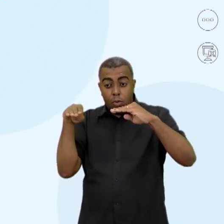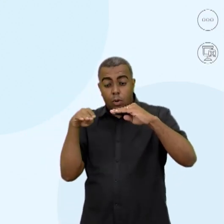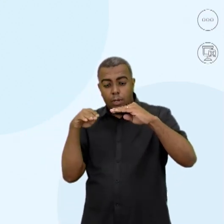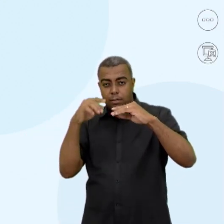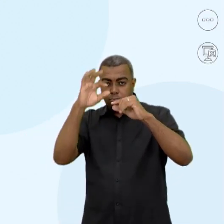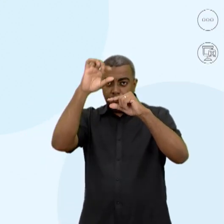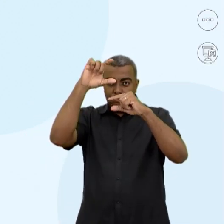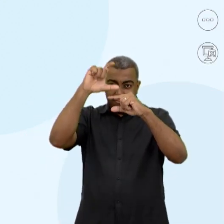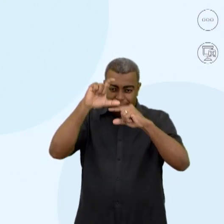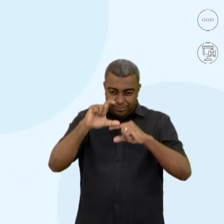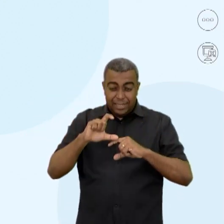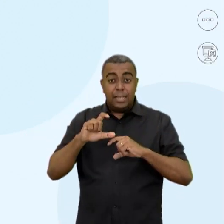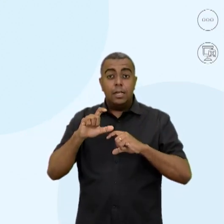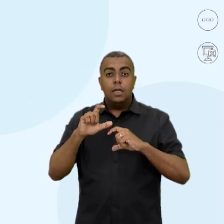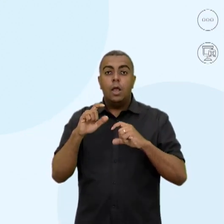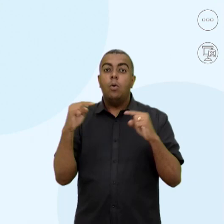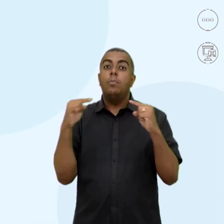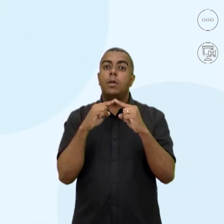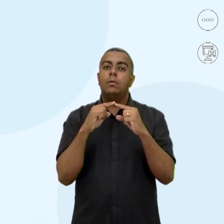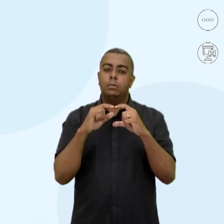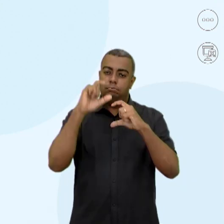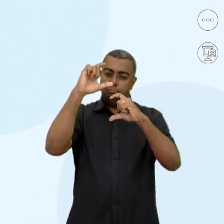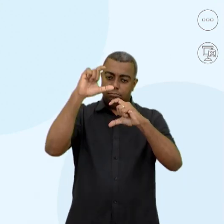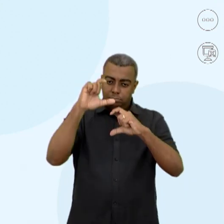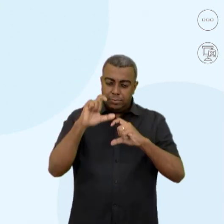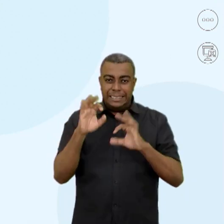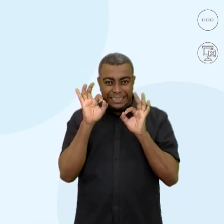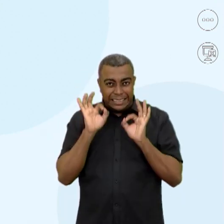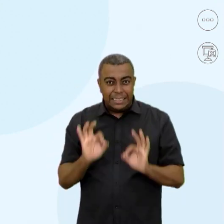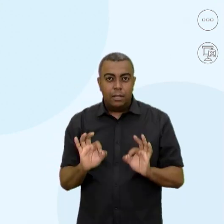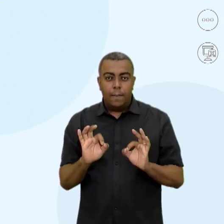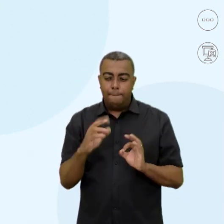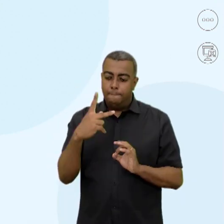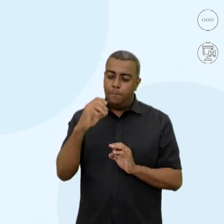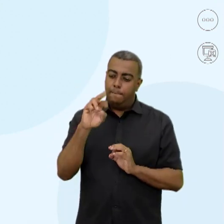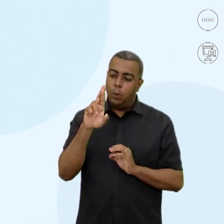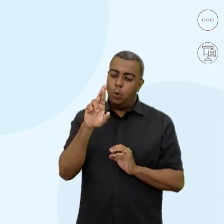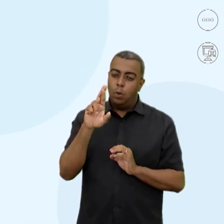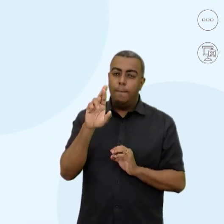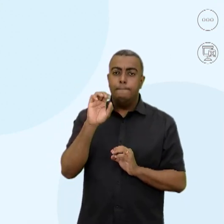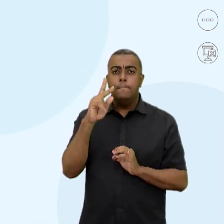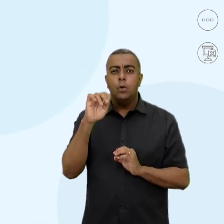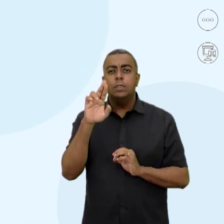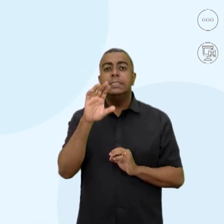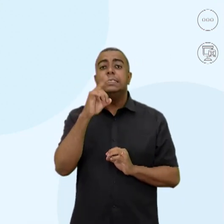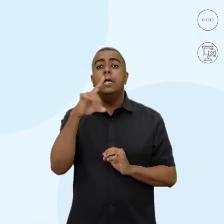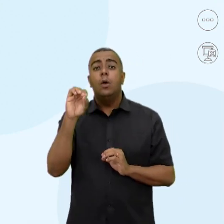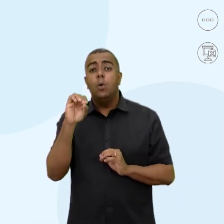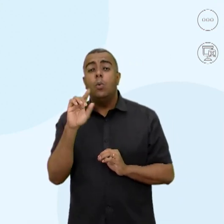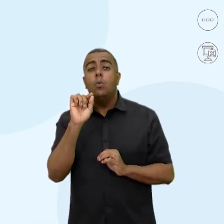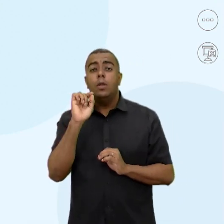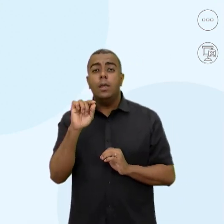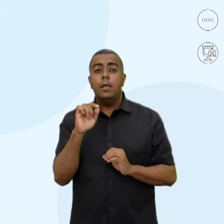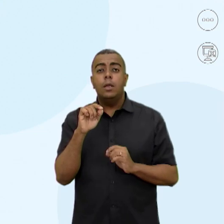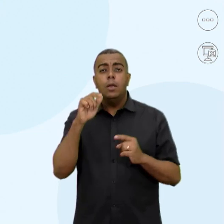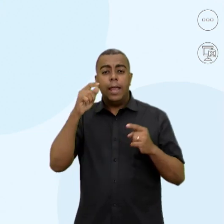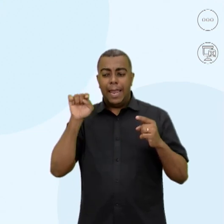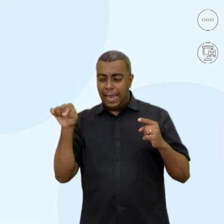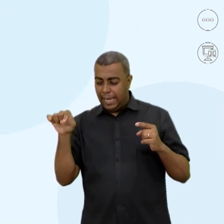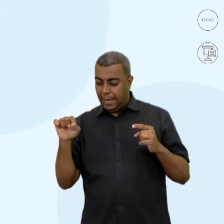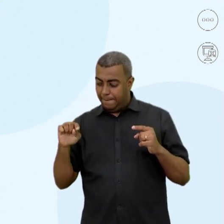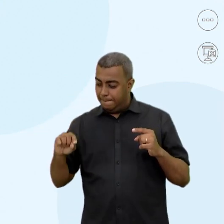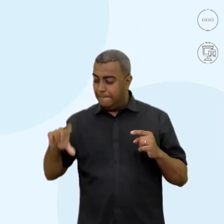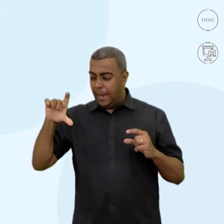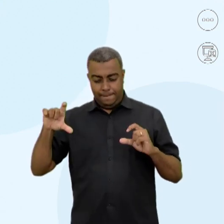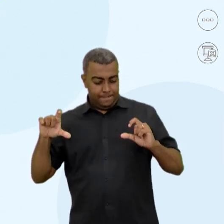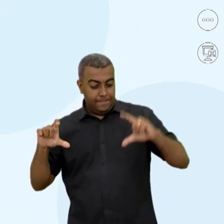determina segmentos proporcionais. Quando a gente fala proporção, a gente quer saber quantas vezes uma coisa é maior que a outra,